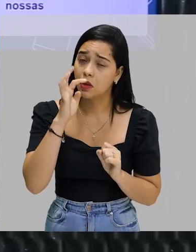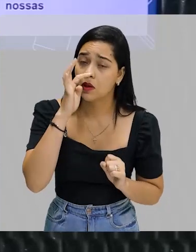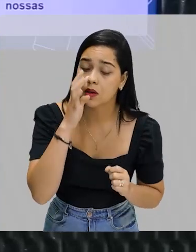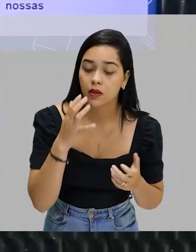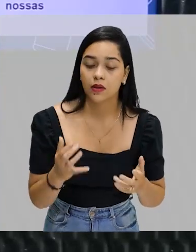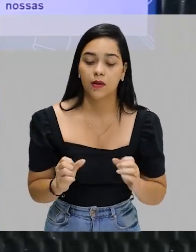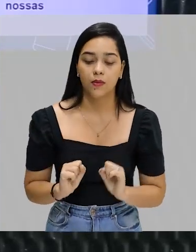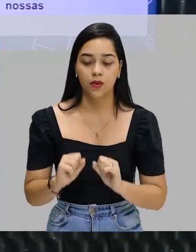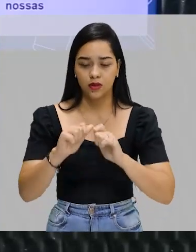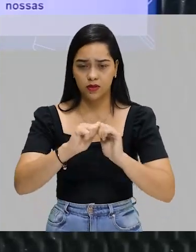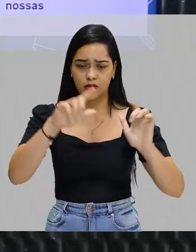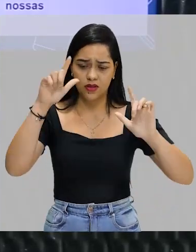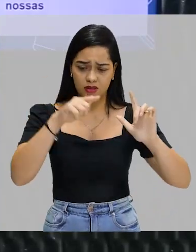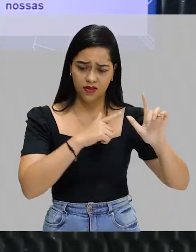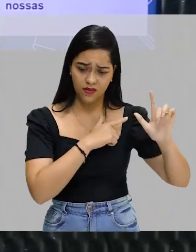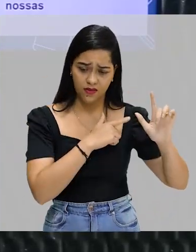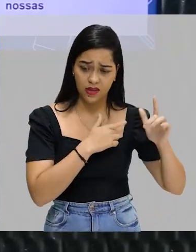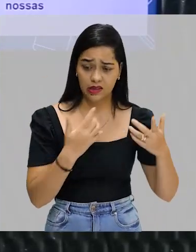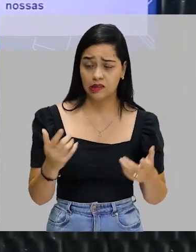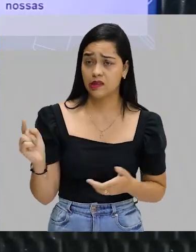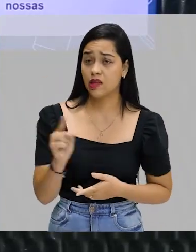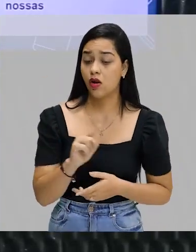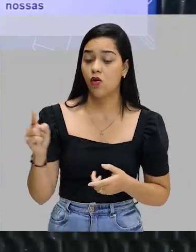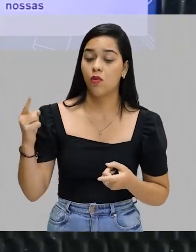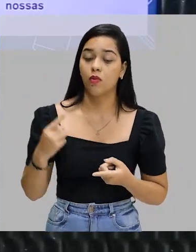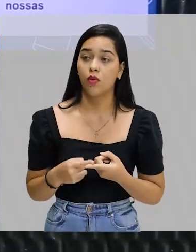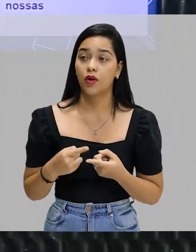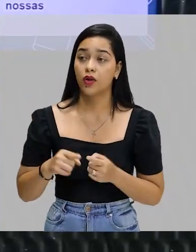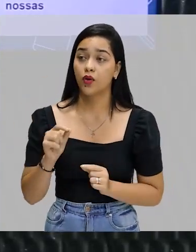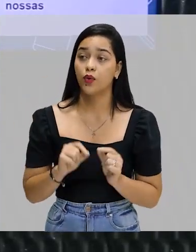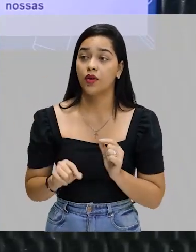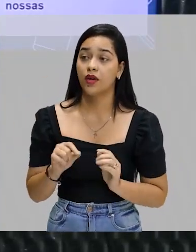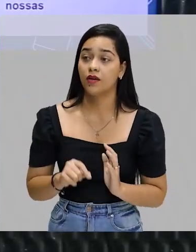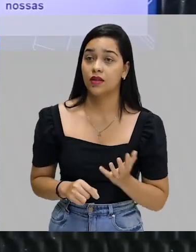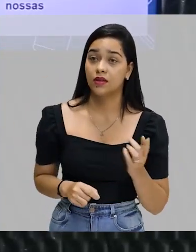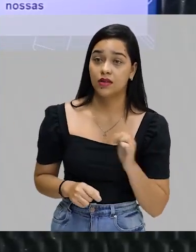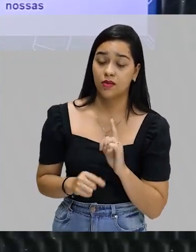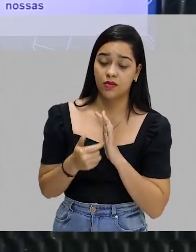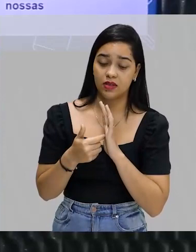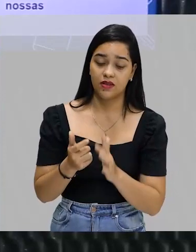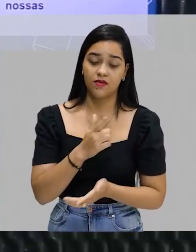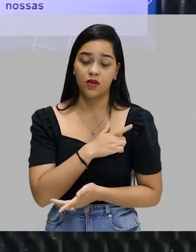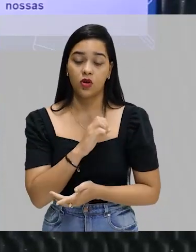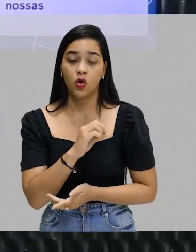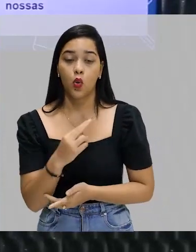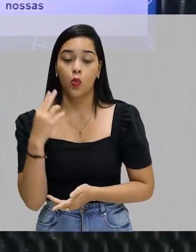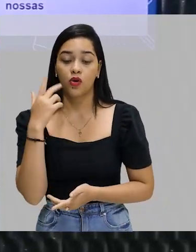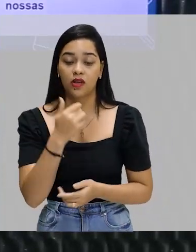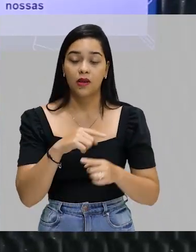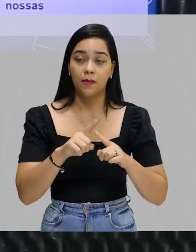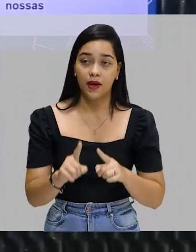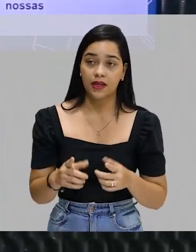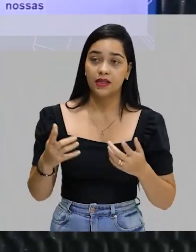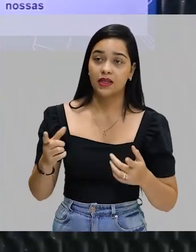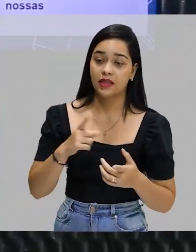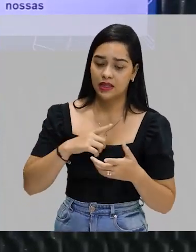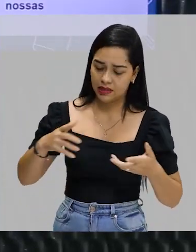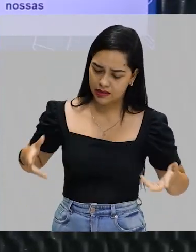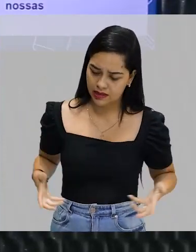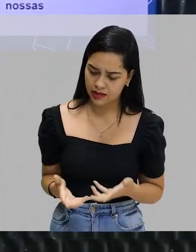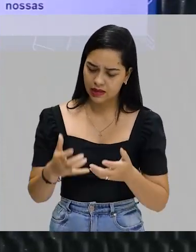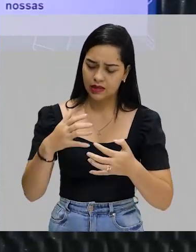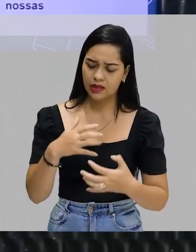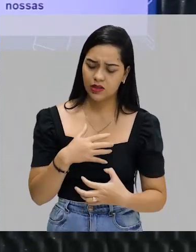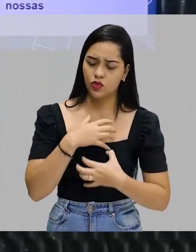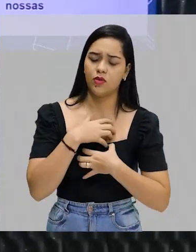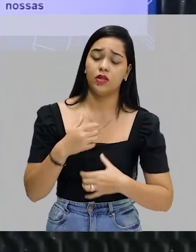uma obra de arte pode ser feia? Literalmente não. Por quê? Porque ela é feita não para parecer feia ou bonita, ela é feita para te causar